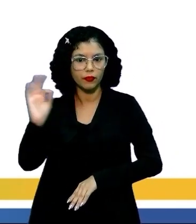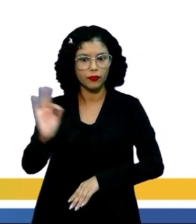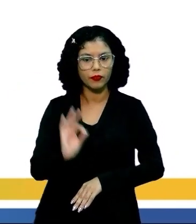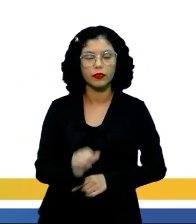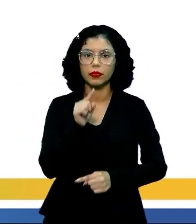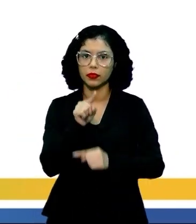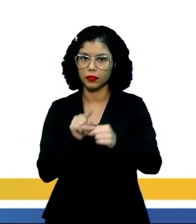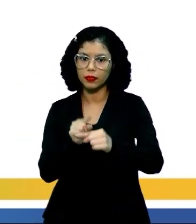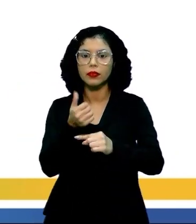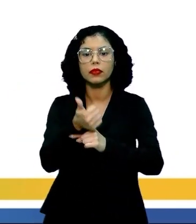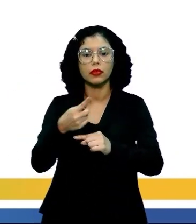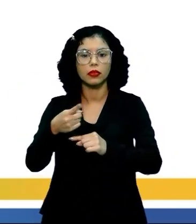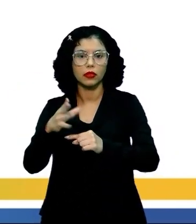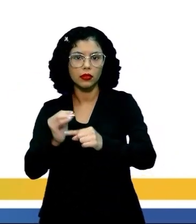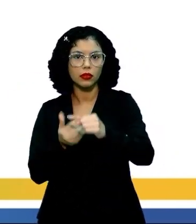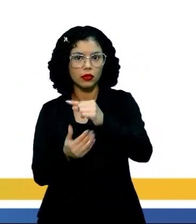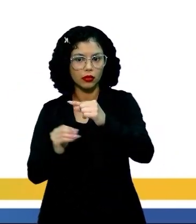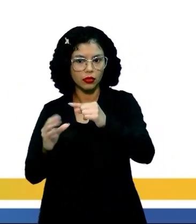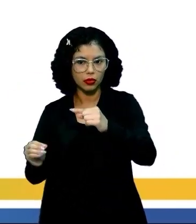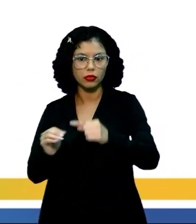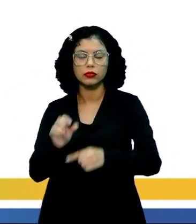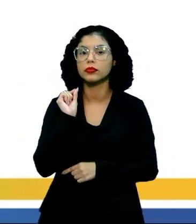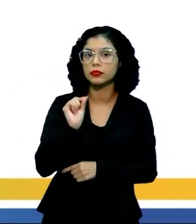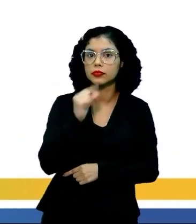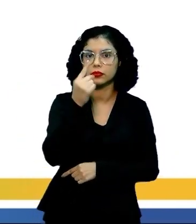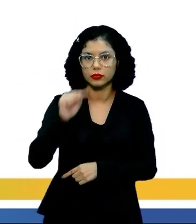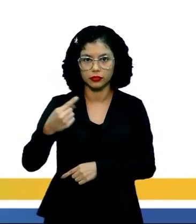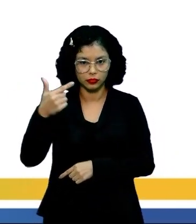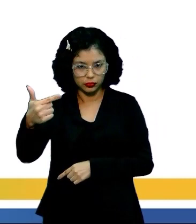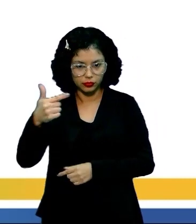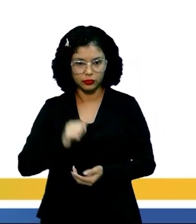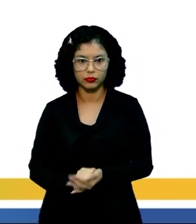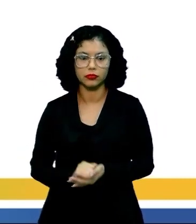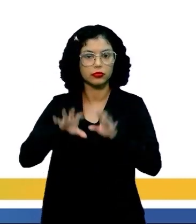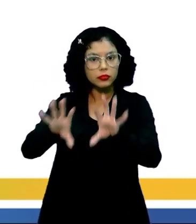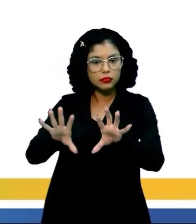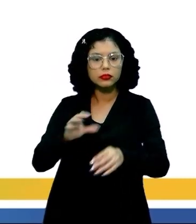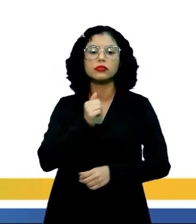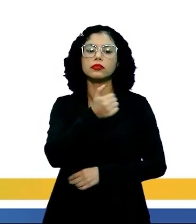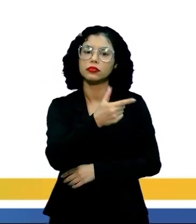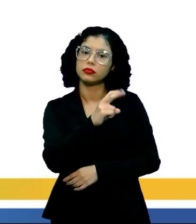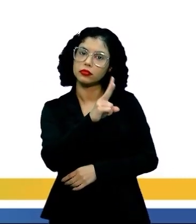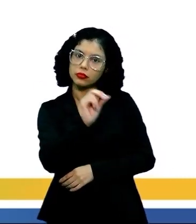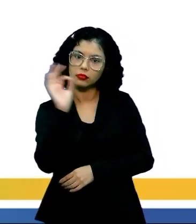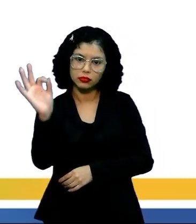eu vou dividir 120 por 100, que dá 1,2, assim como